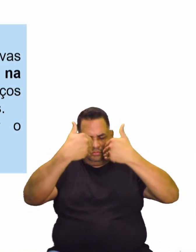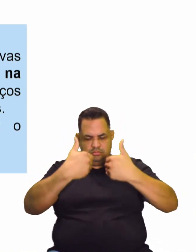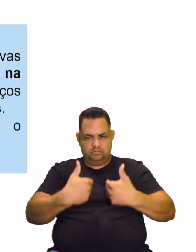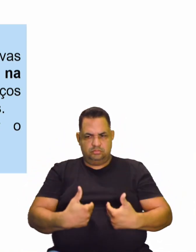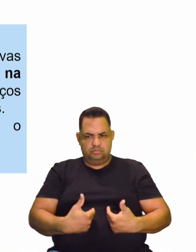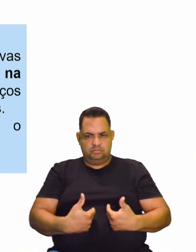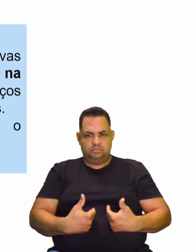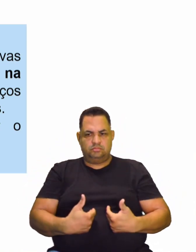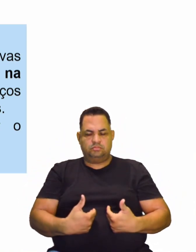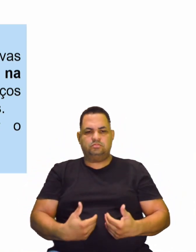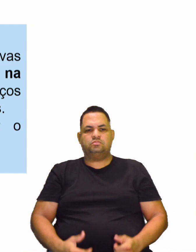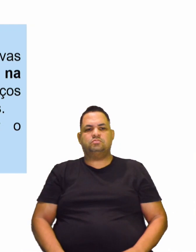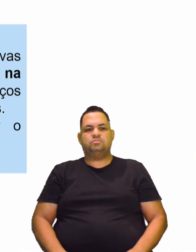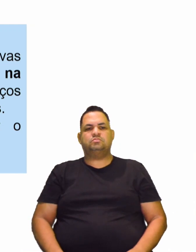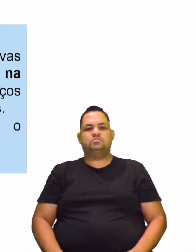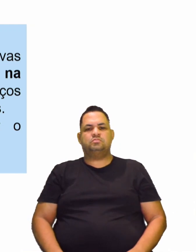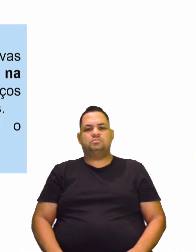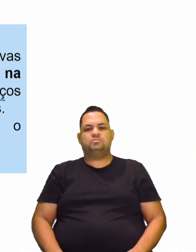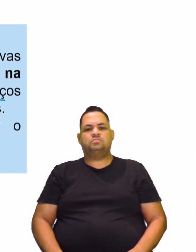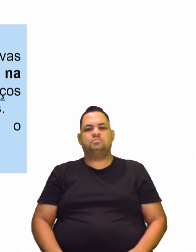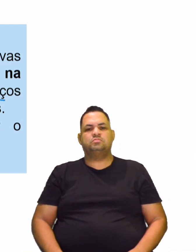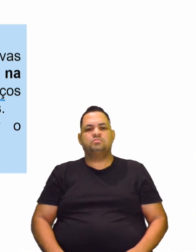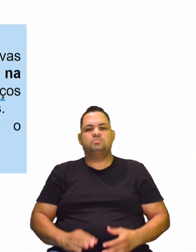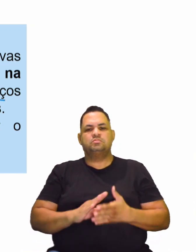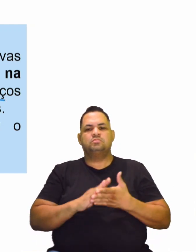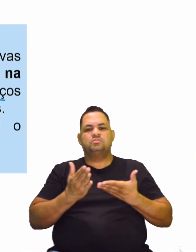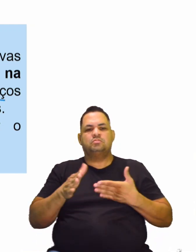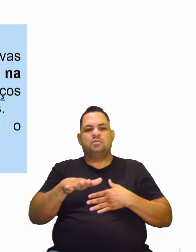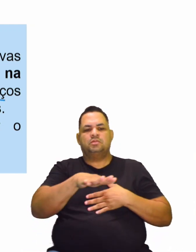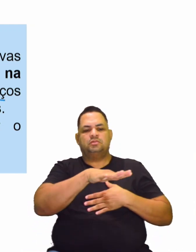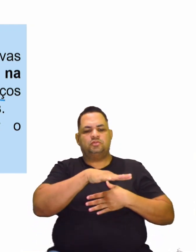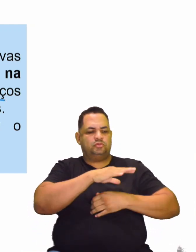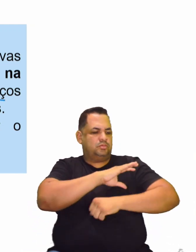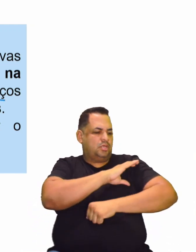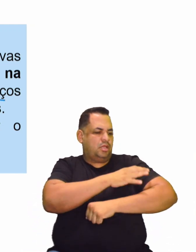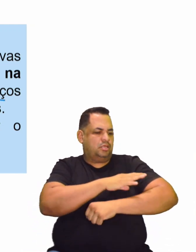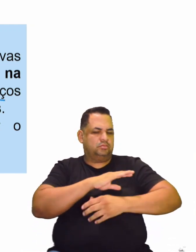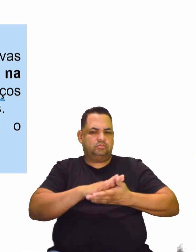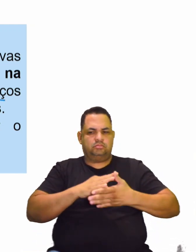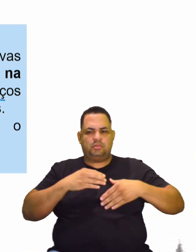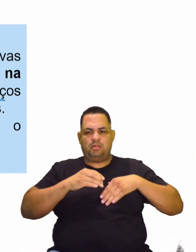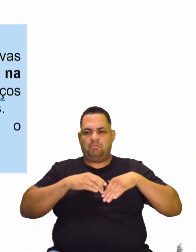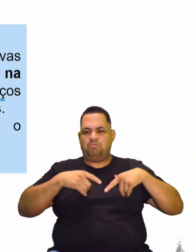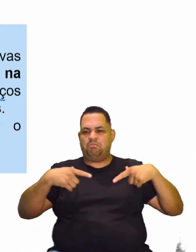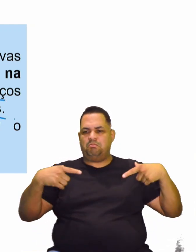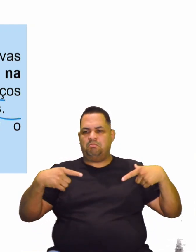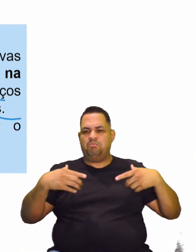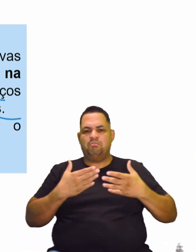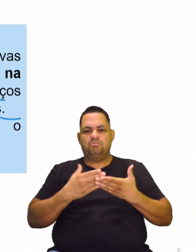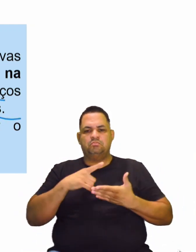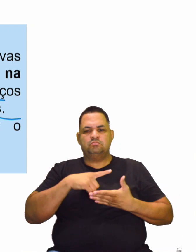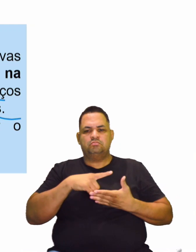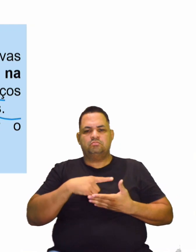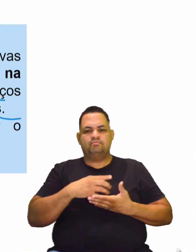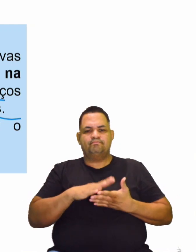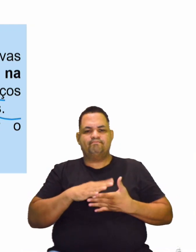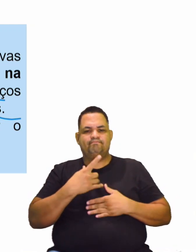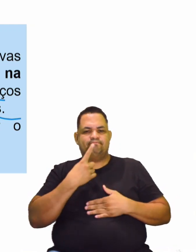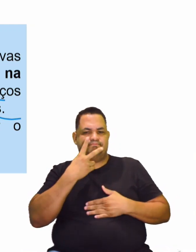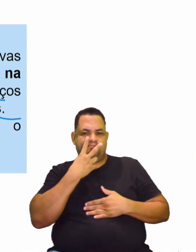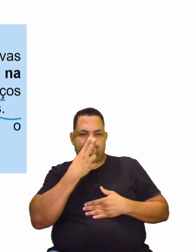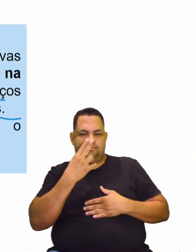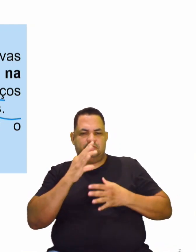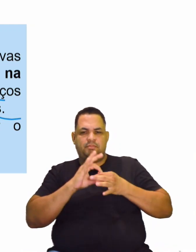de frente, né? Mas ampliou o espaço dos braços e das pernas, dando então impressão mais